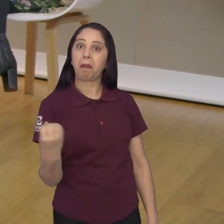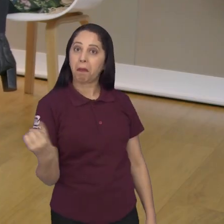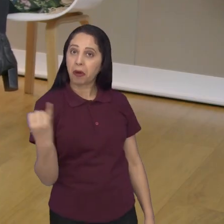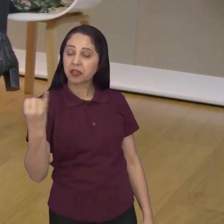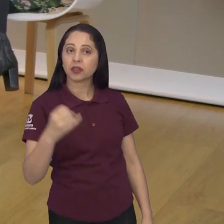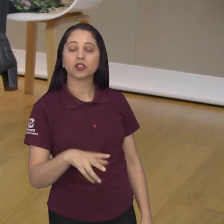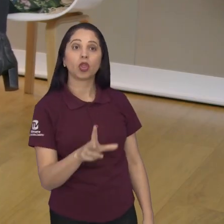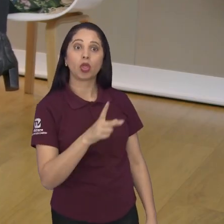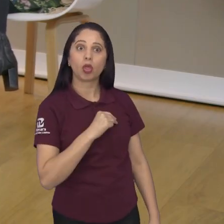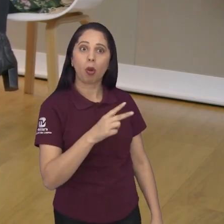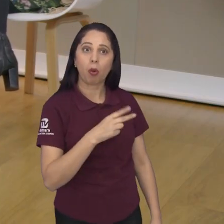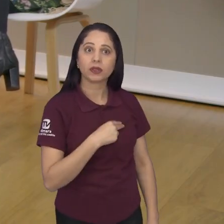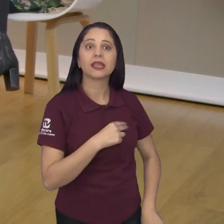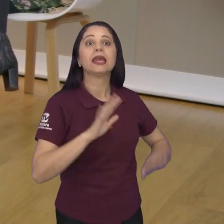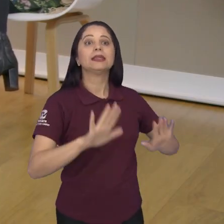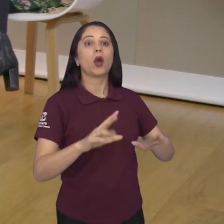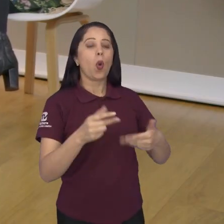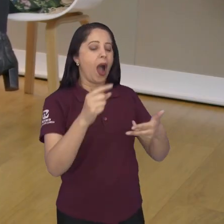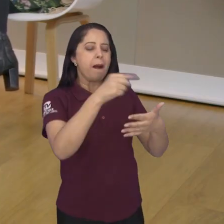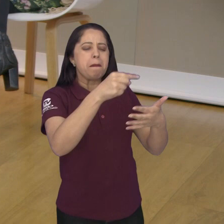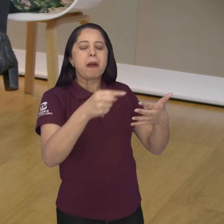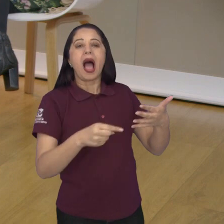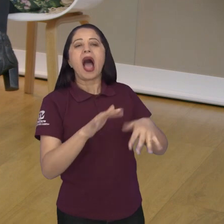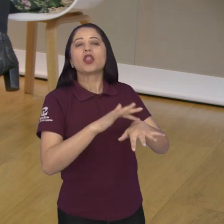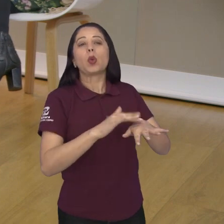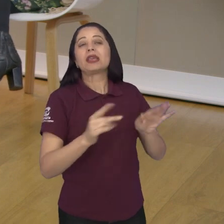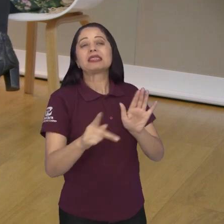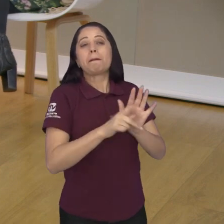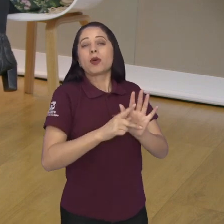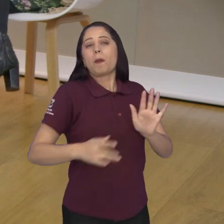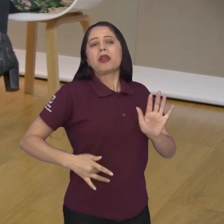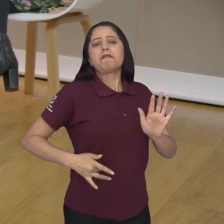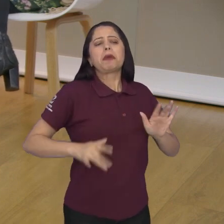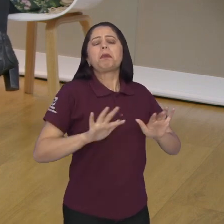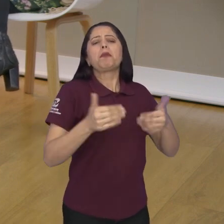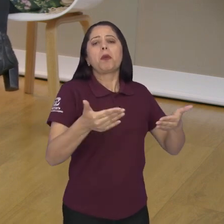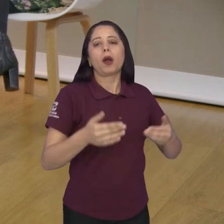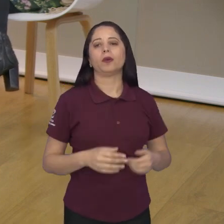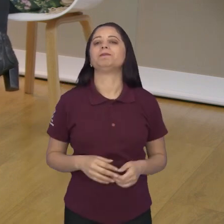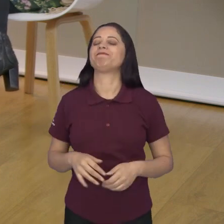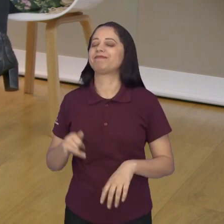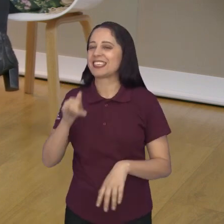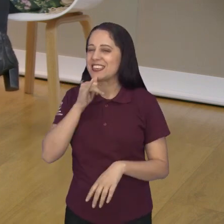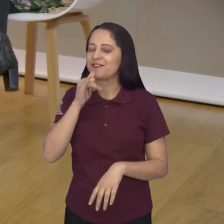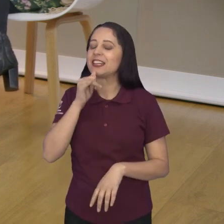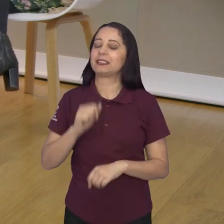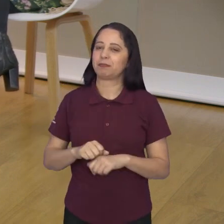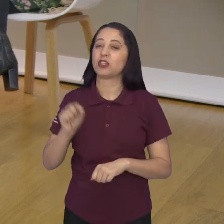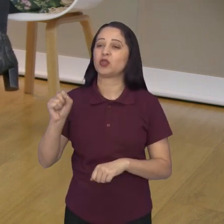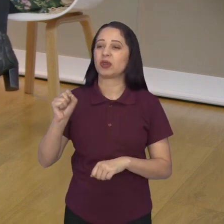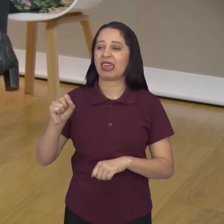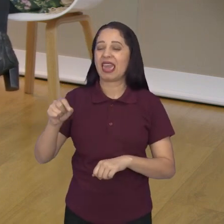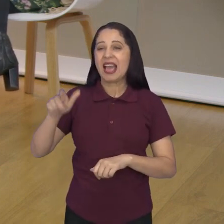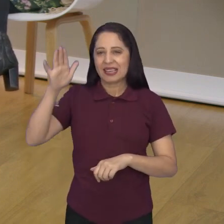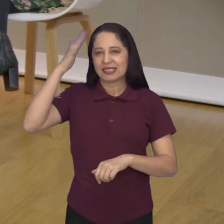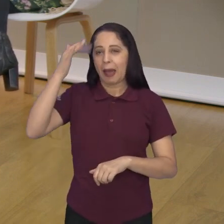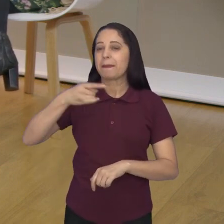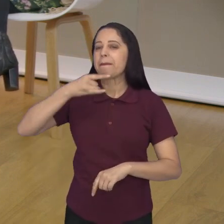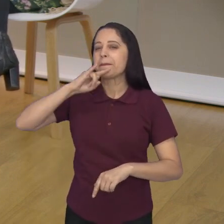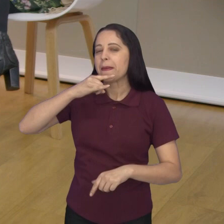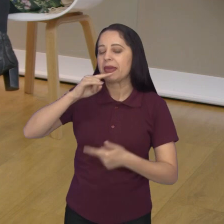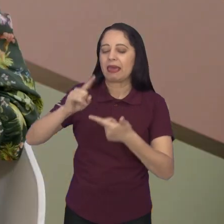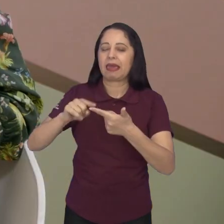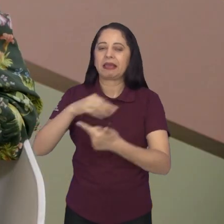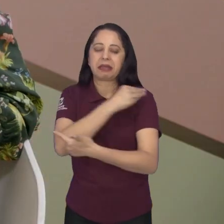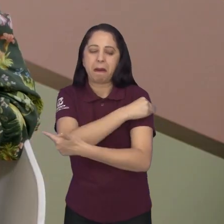Importantíssimo. E quais são as doenças mais comuns que atingem o nosso fígado? Olha, infelizmente ainda o alcoolismo, né? A gente ainda tem